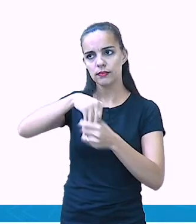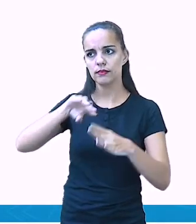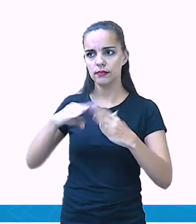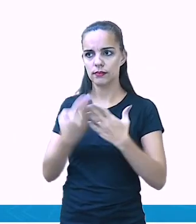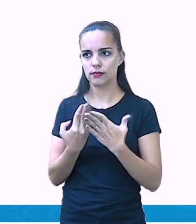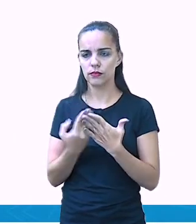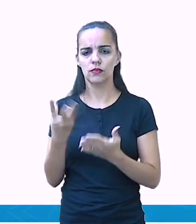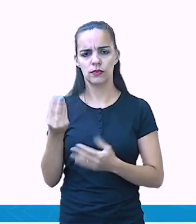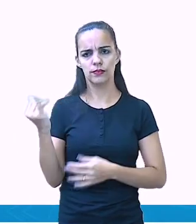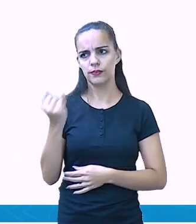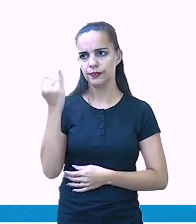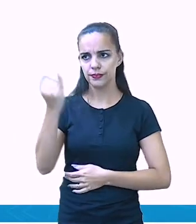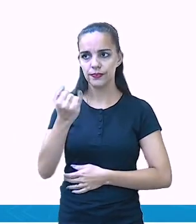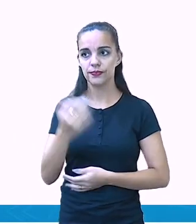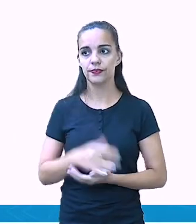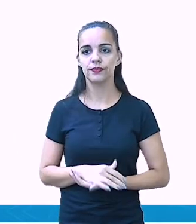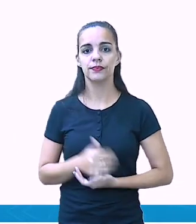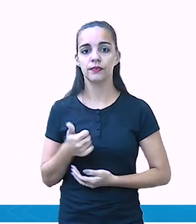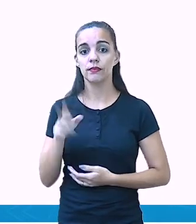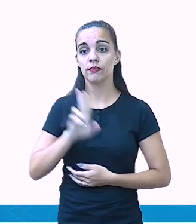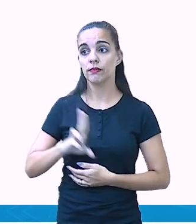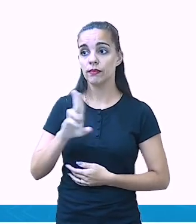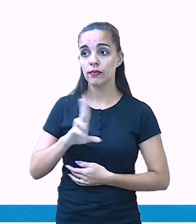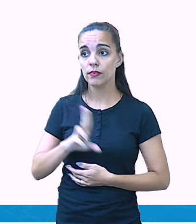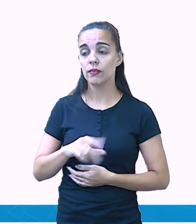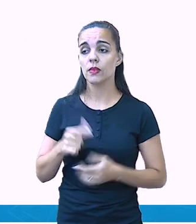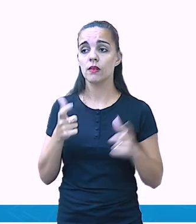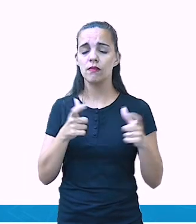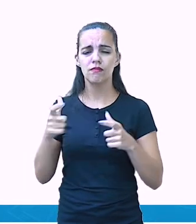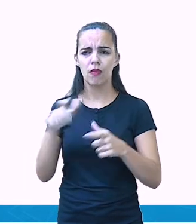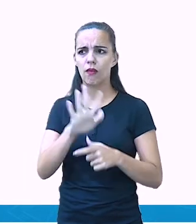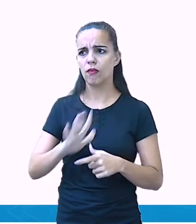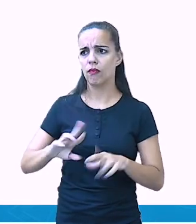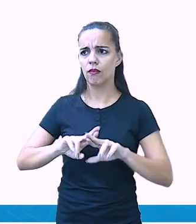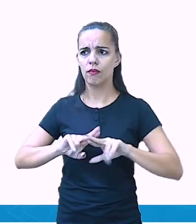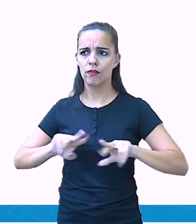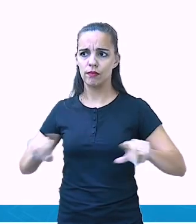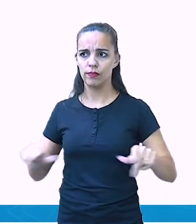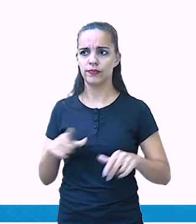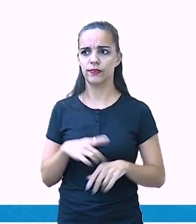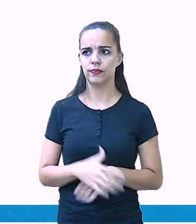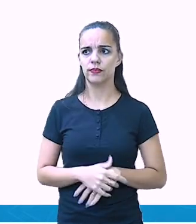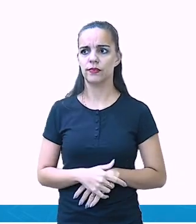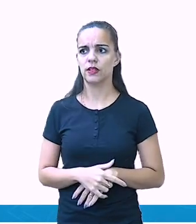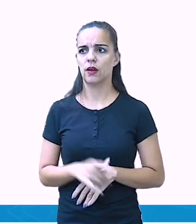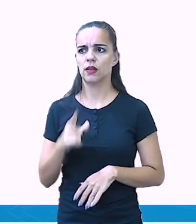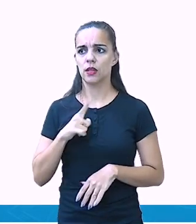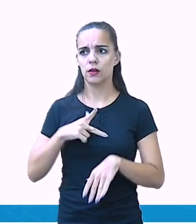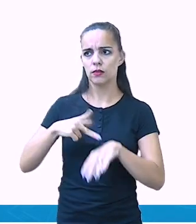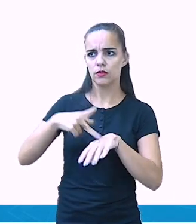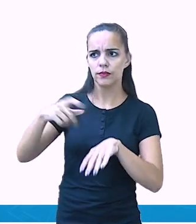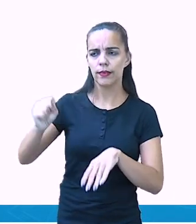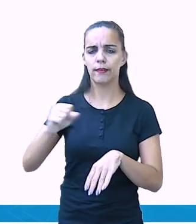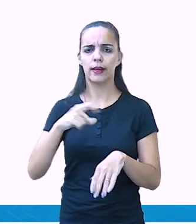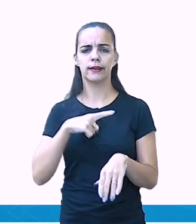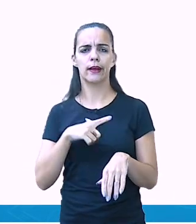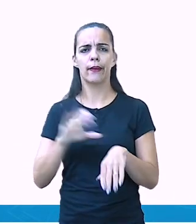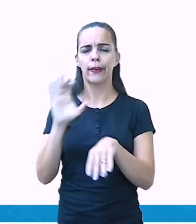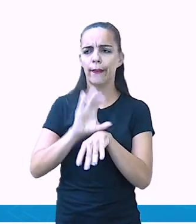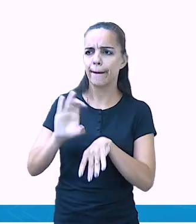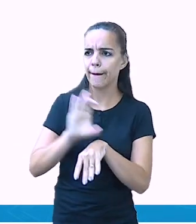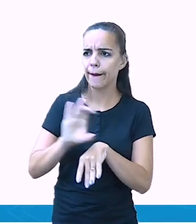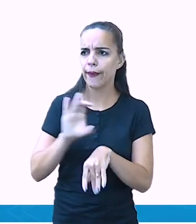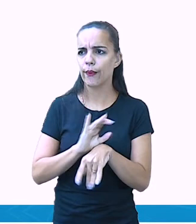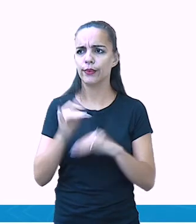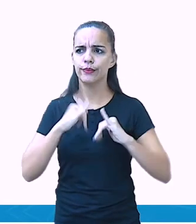muito importante. É usada também, sabe, em outro lugar? Usam-se muito em pós-graduação, em cursos de formação. As